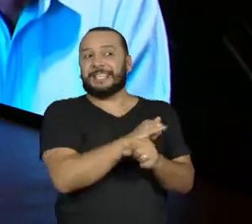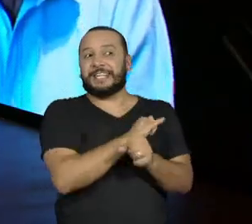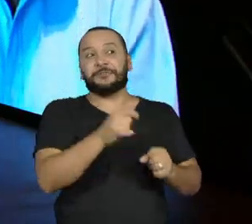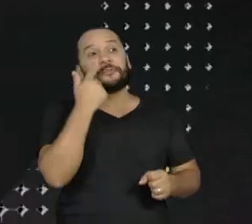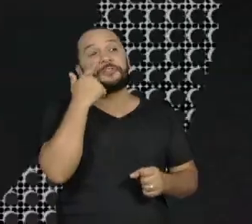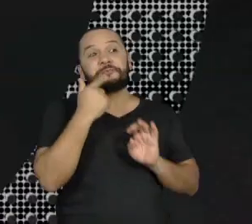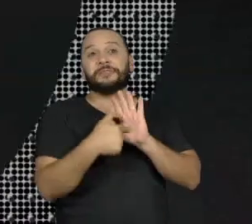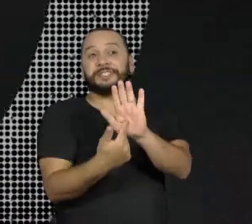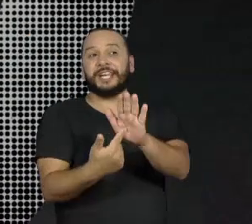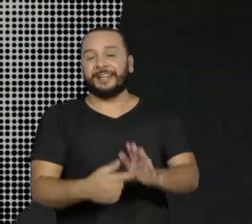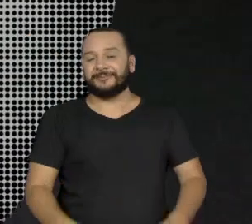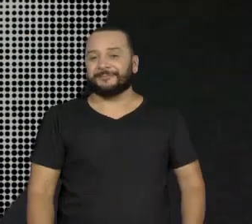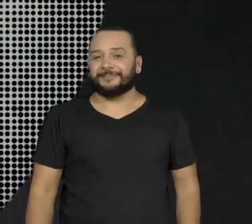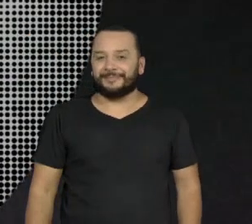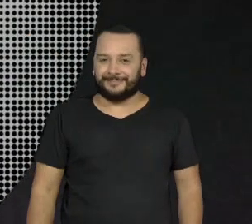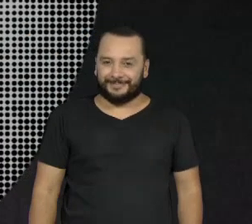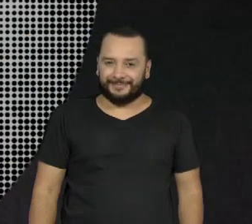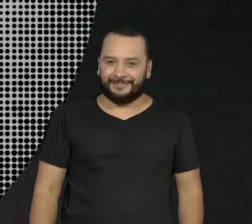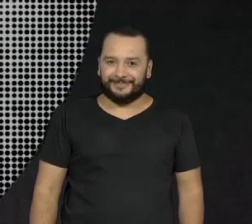olhada?